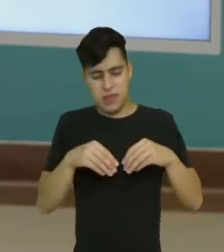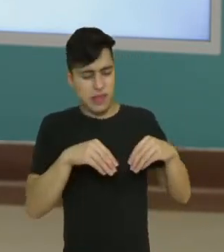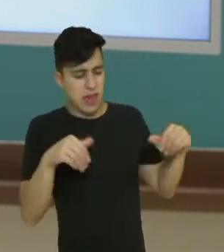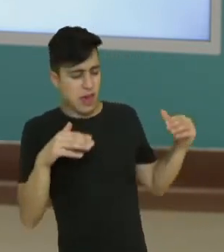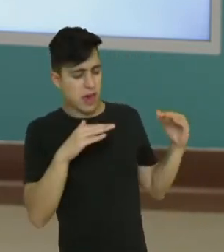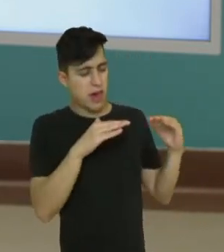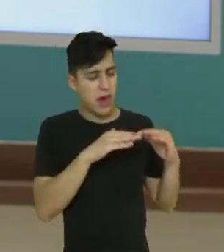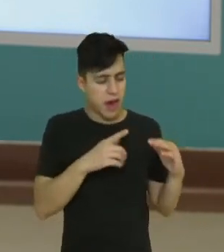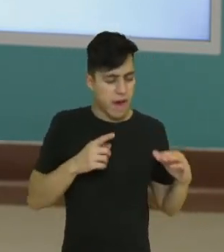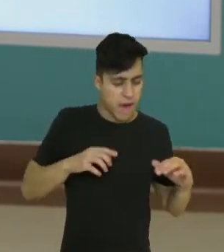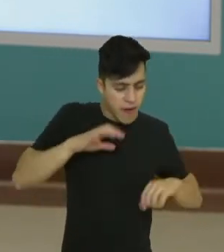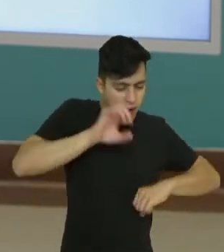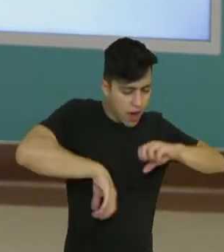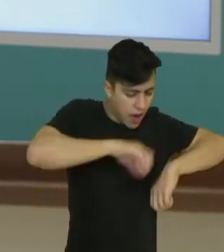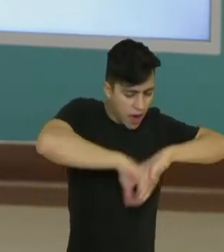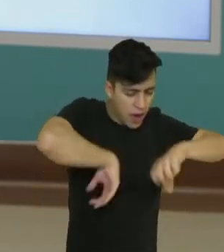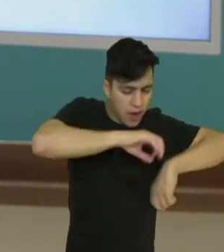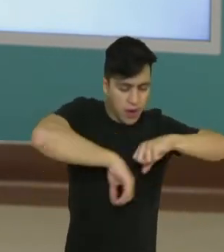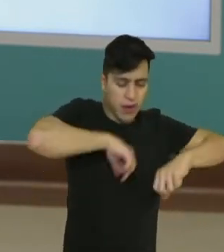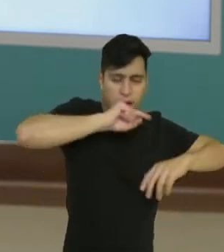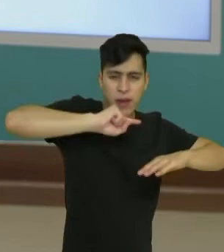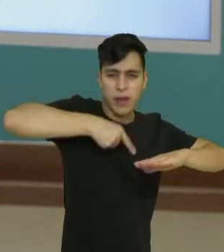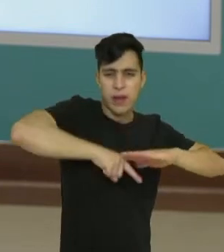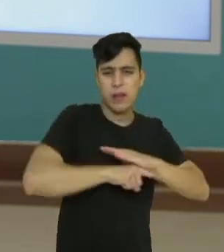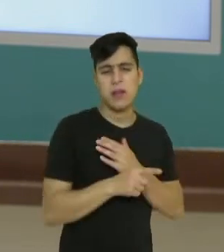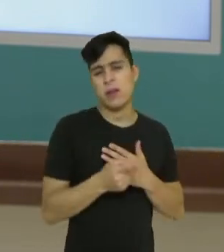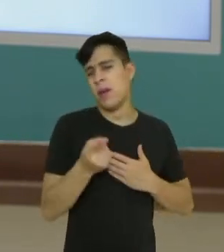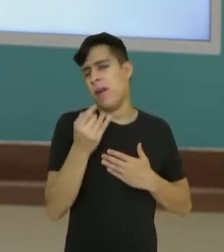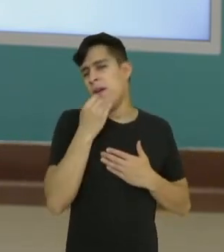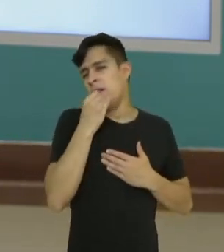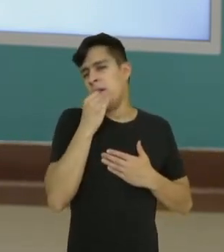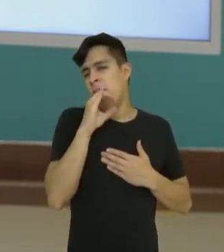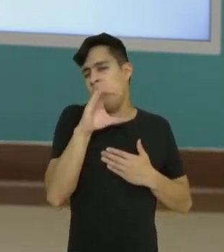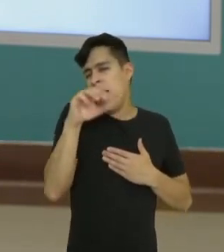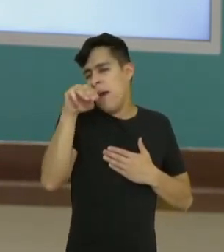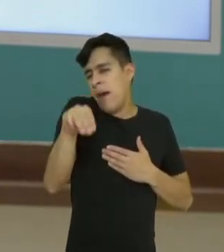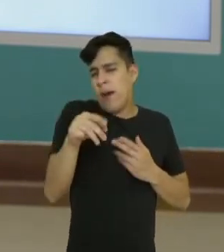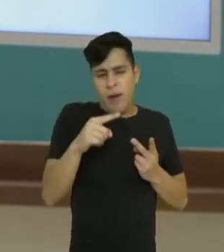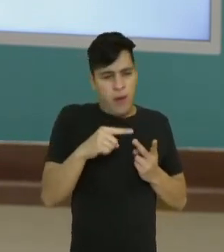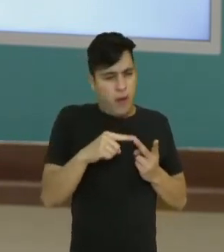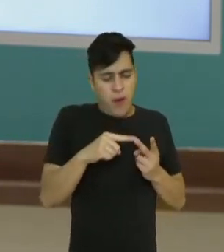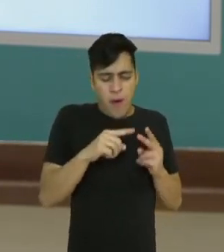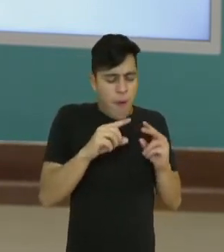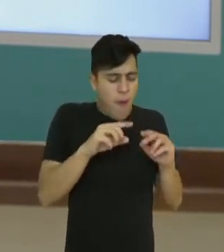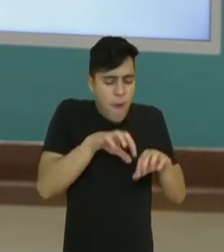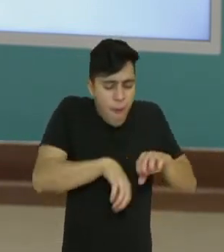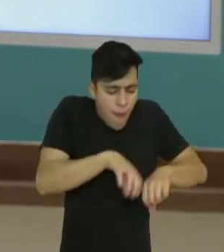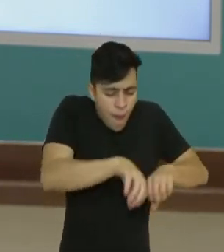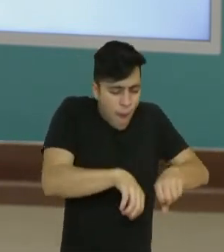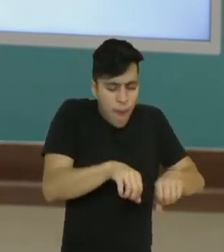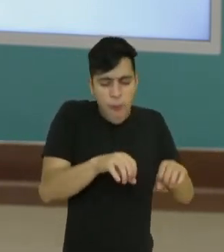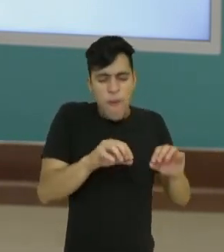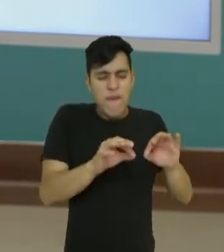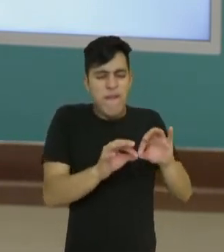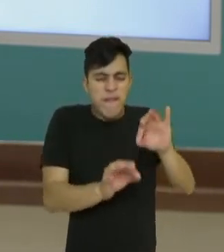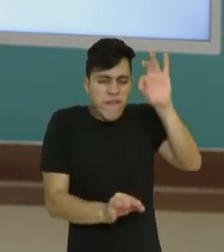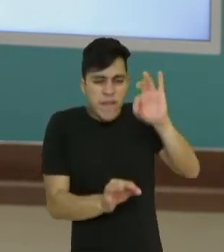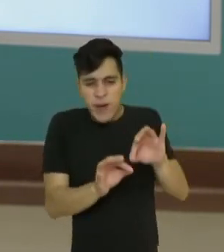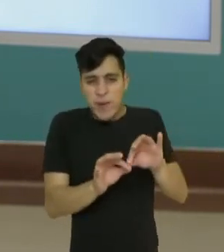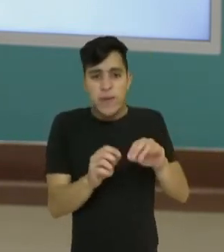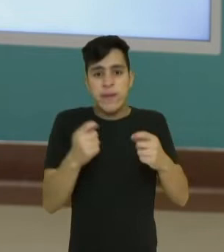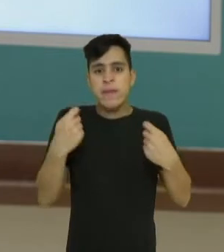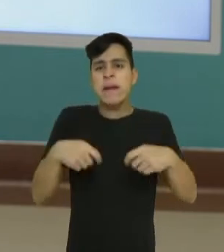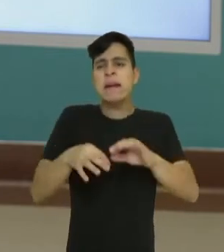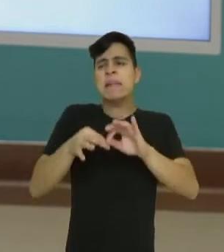quando eu brinco na terra, por exemplo. Só que você está ali milímetros, centímetros cavocando. Temos que